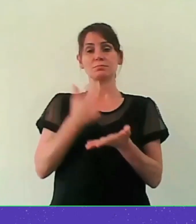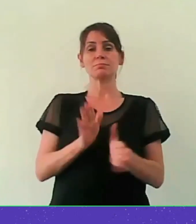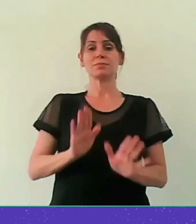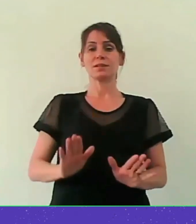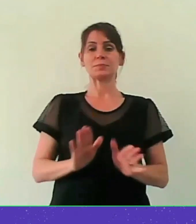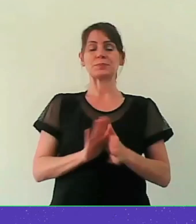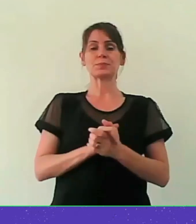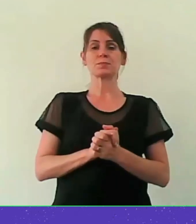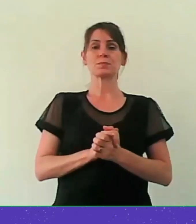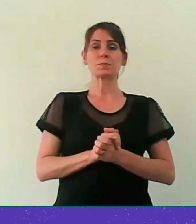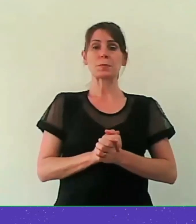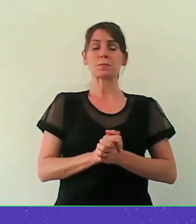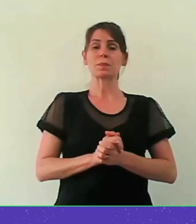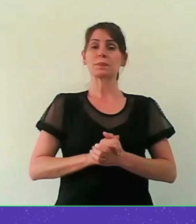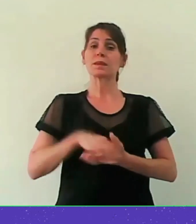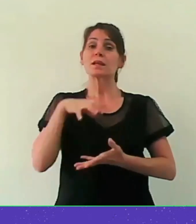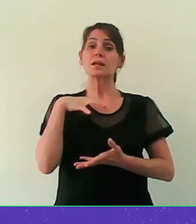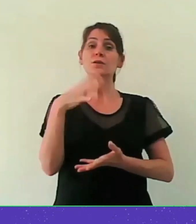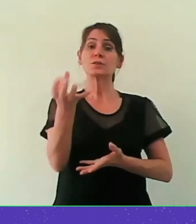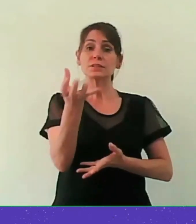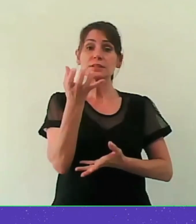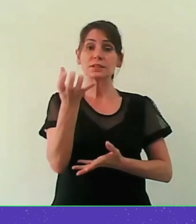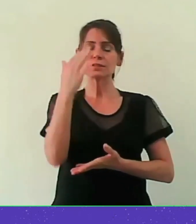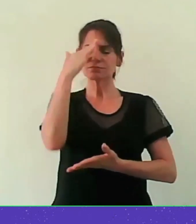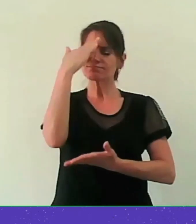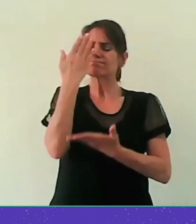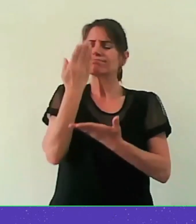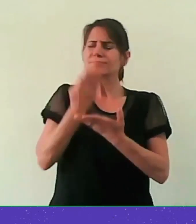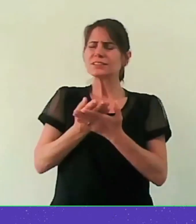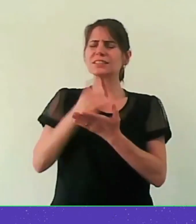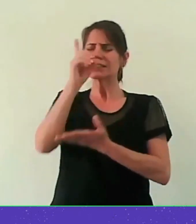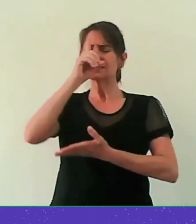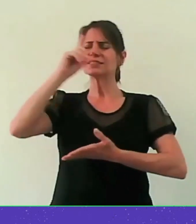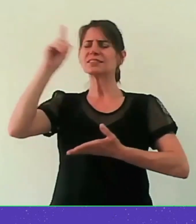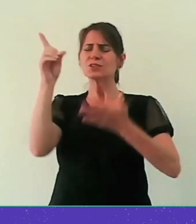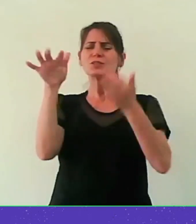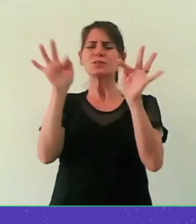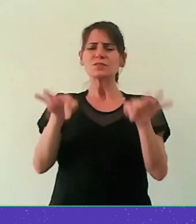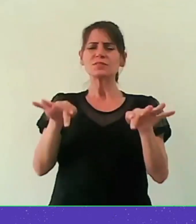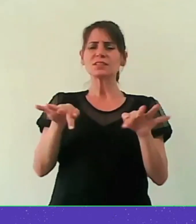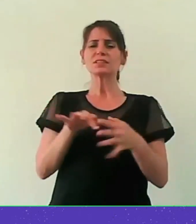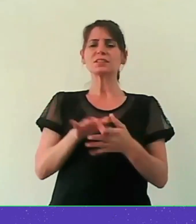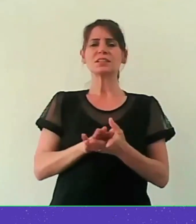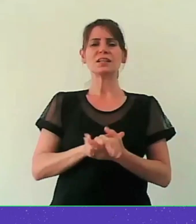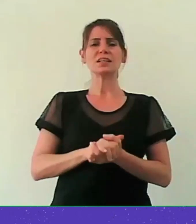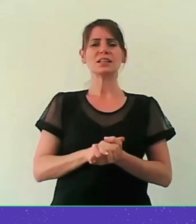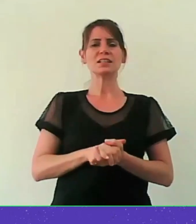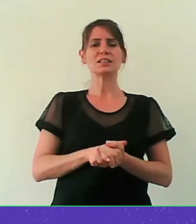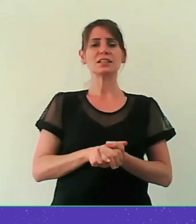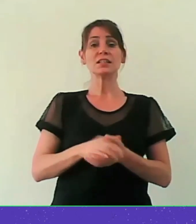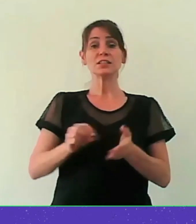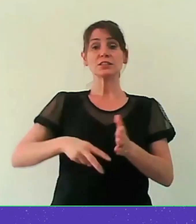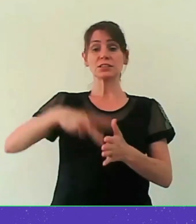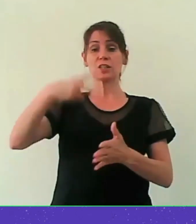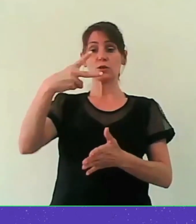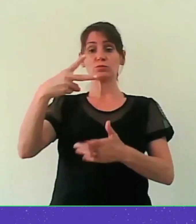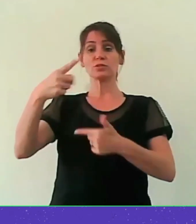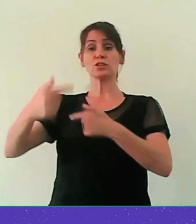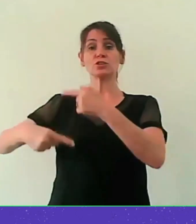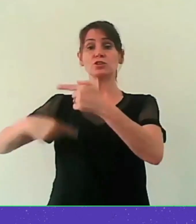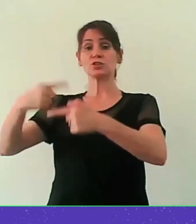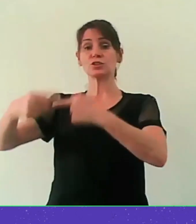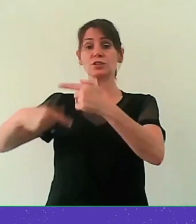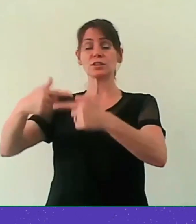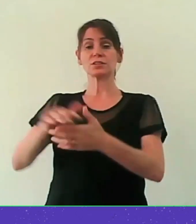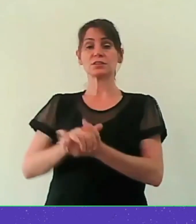Eu quero crer que o Senhor está finalmente levantando a segunda geração que vai entrar na